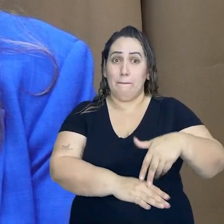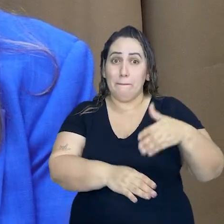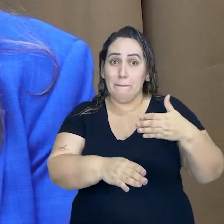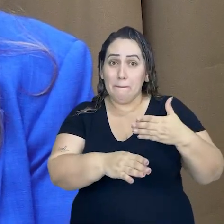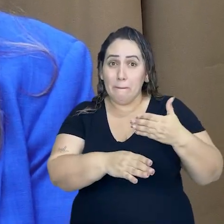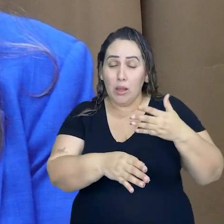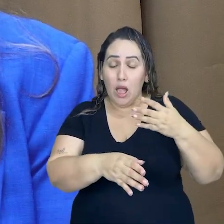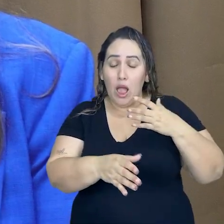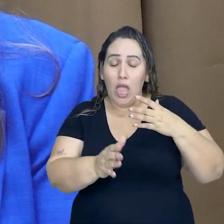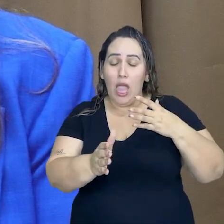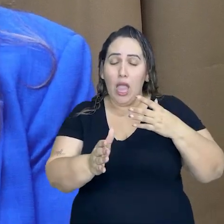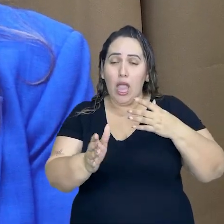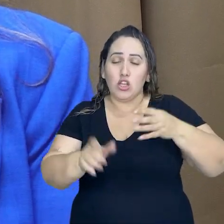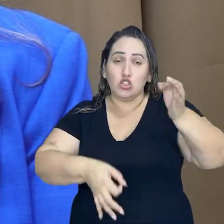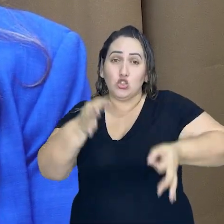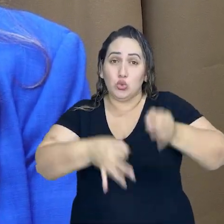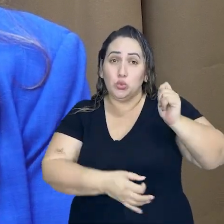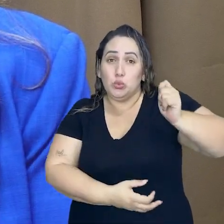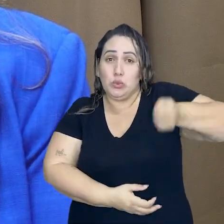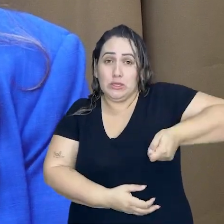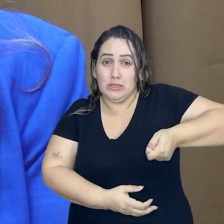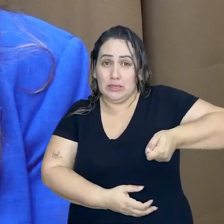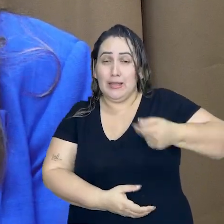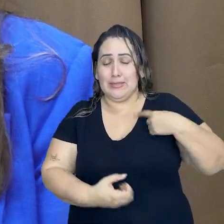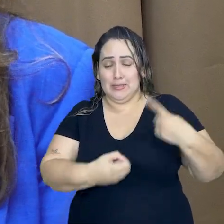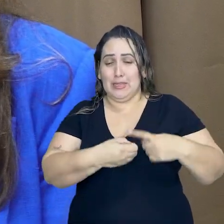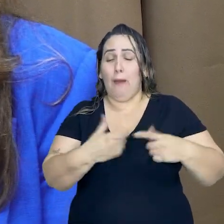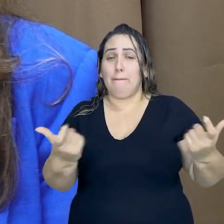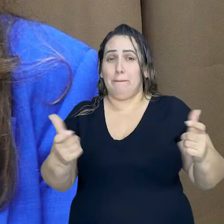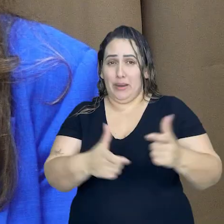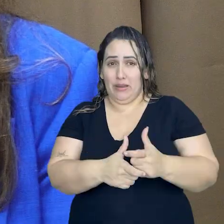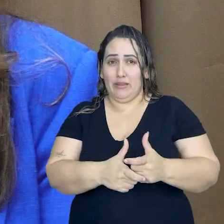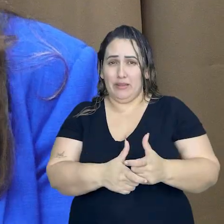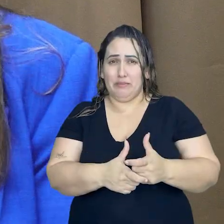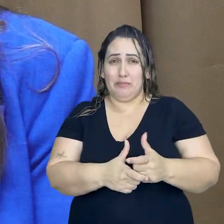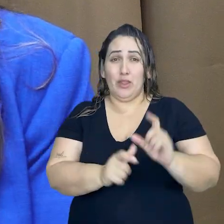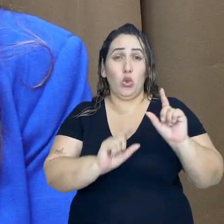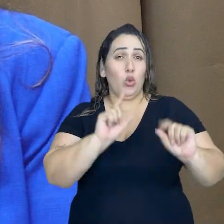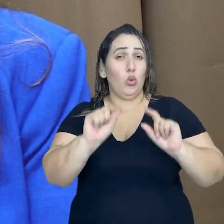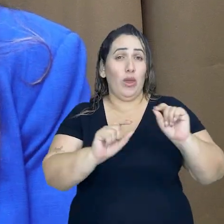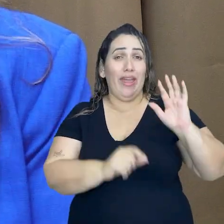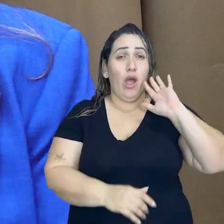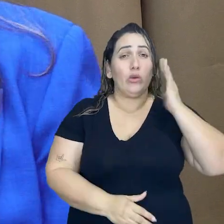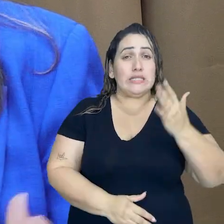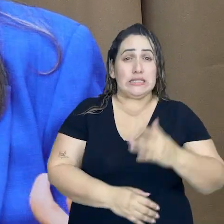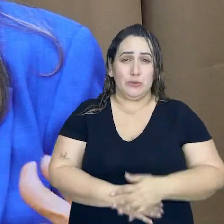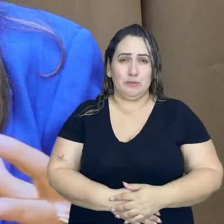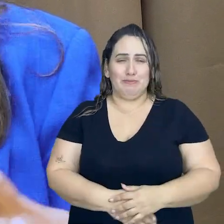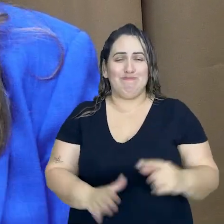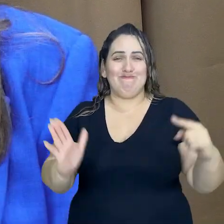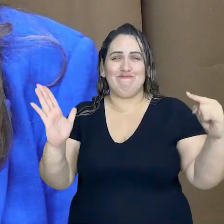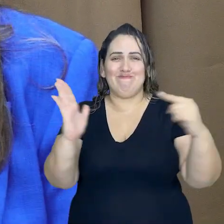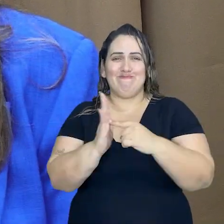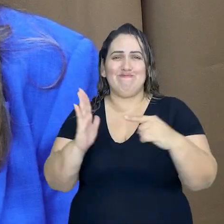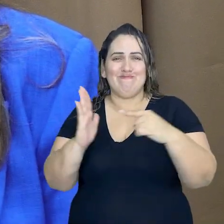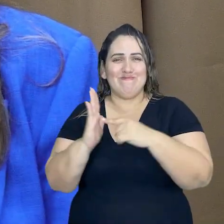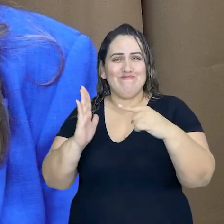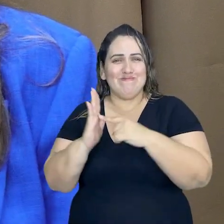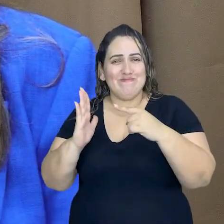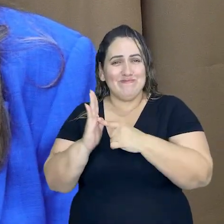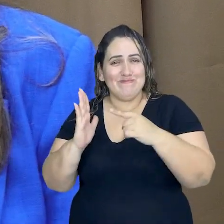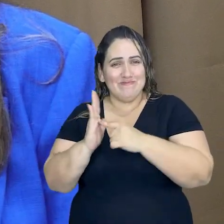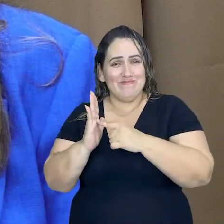eleitoral nessa pequena cidade, e aí houve uma denúncia. Nesse tempo, poderia haver